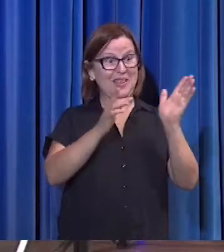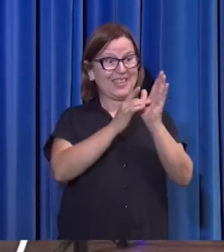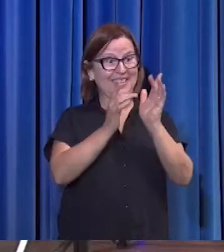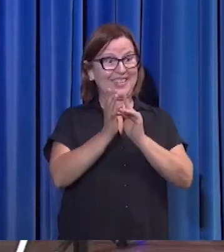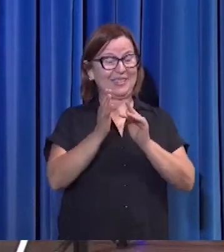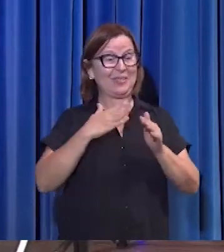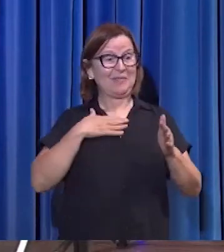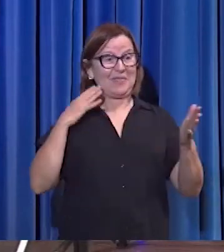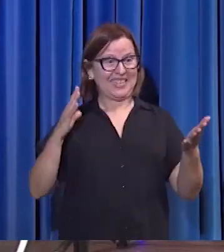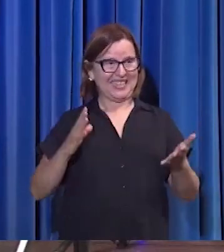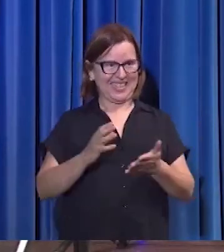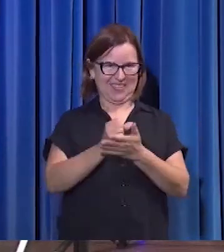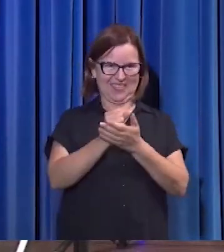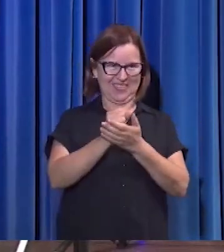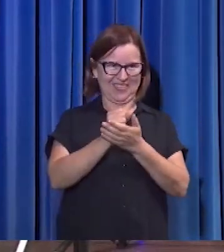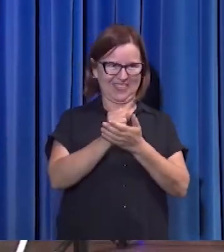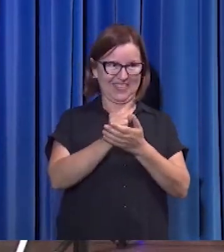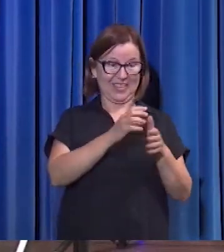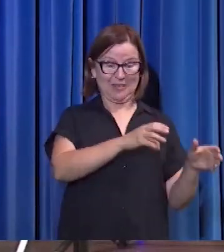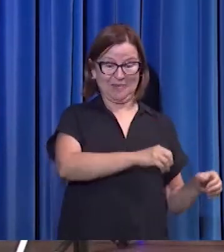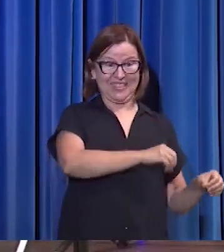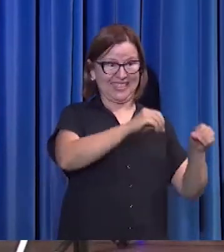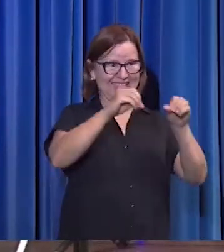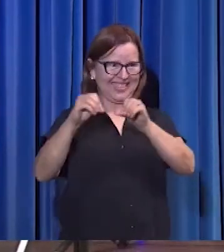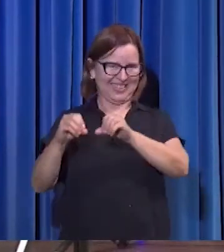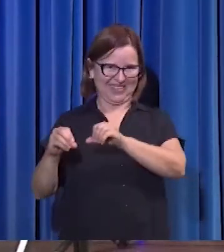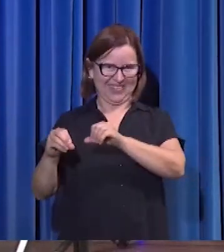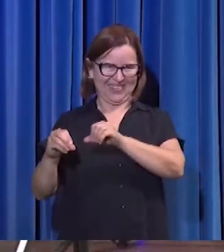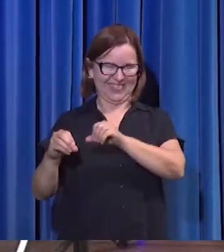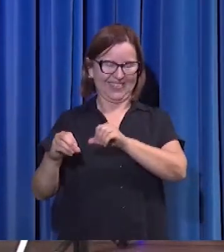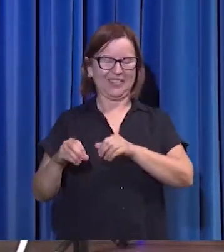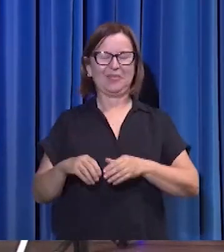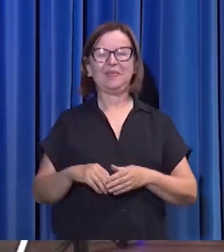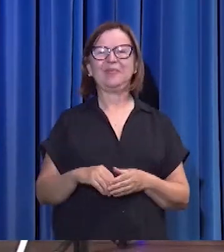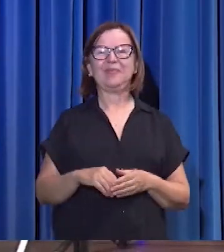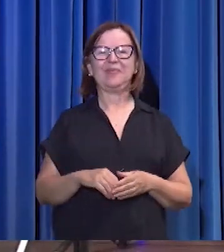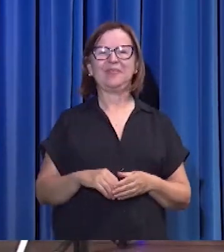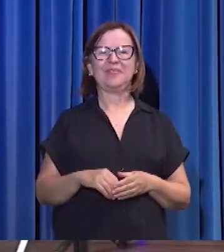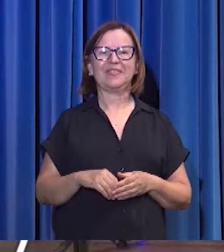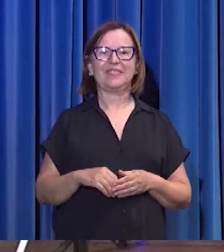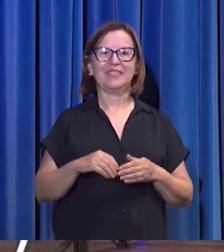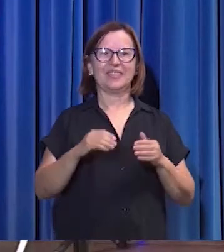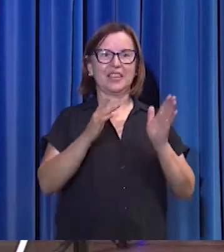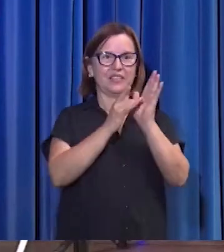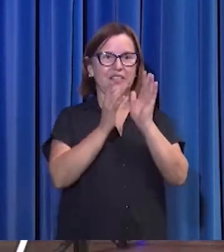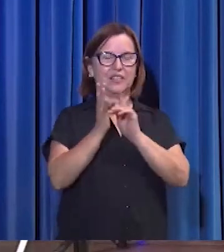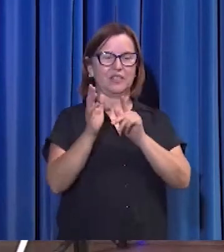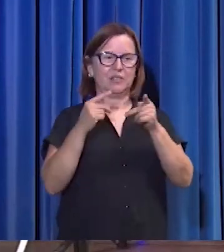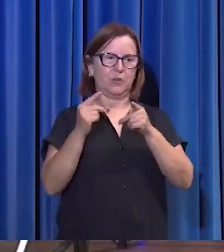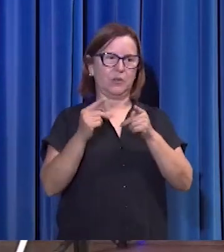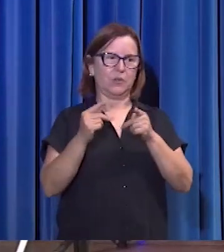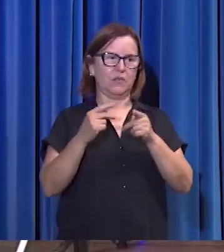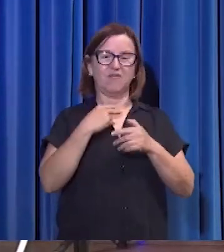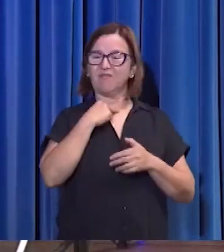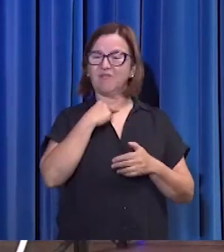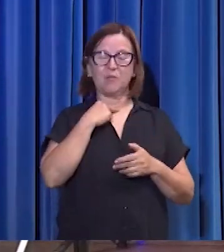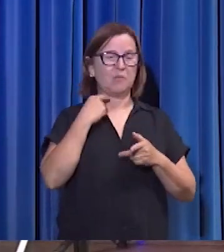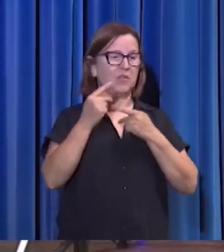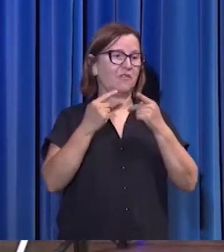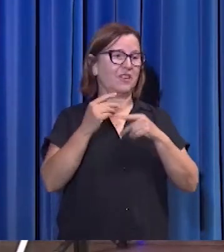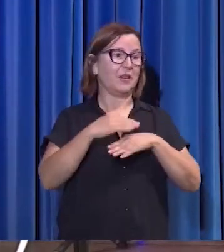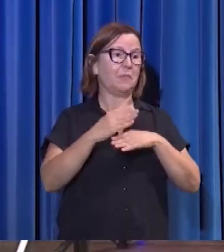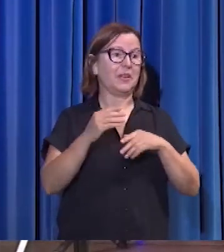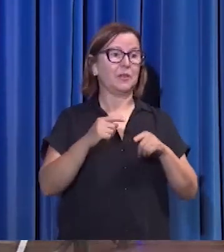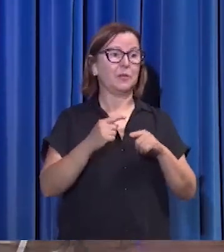lá. E me tirou de lá. E Ele está dizendo, olha, eu não posso falar mais porque já vem aí o príncipe